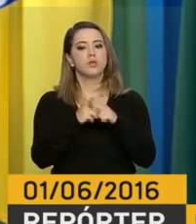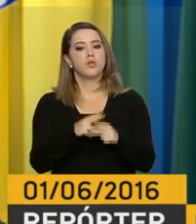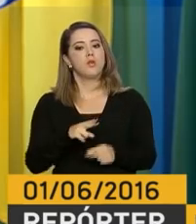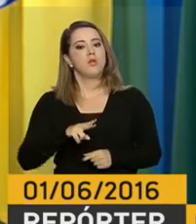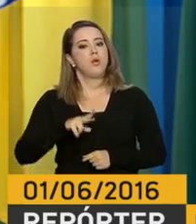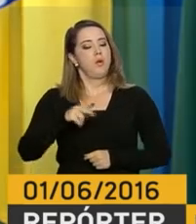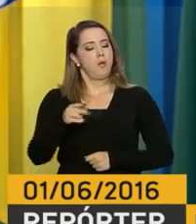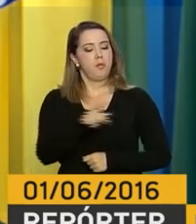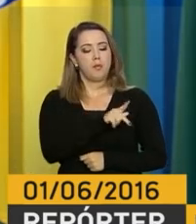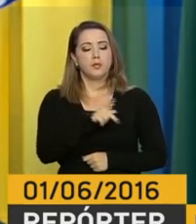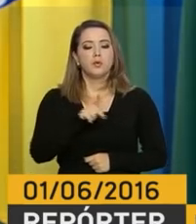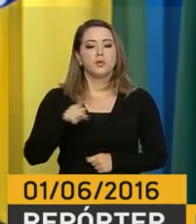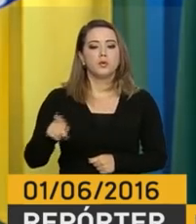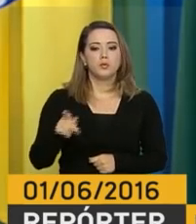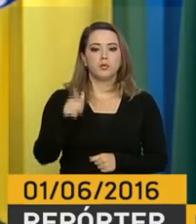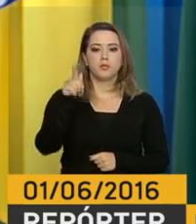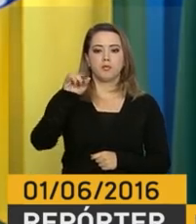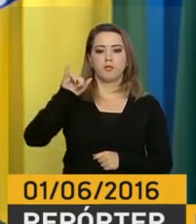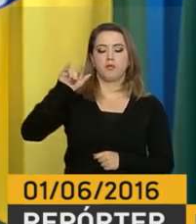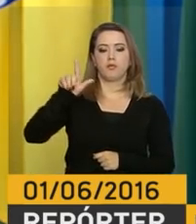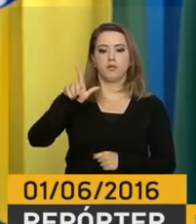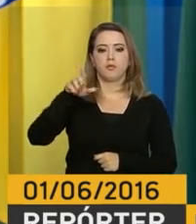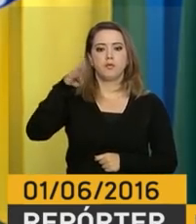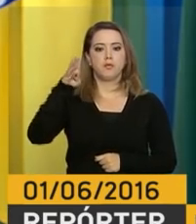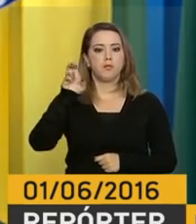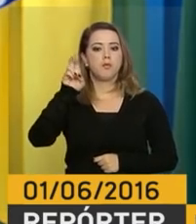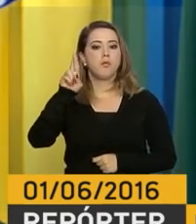conhece por dentro a instituição que